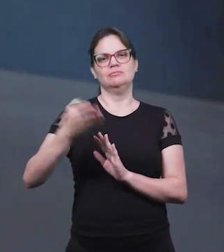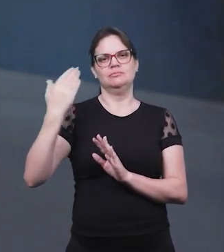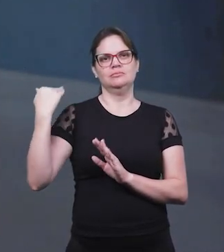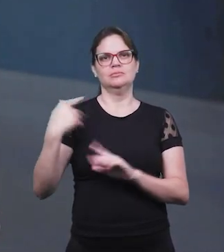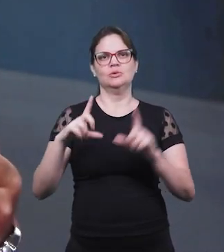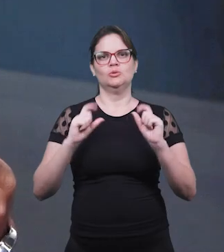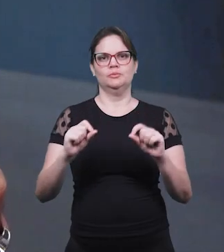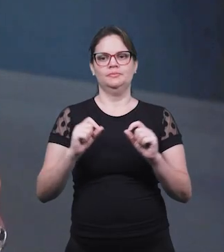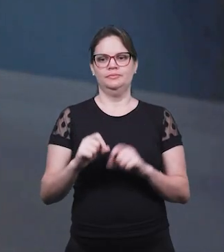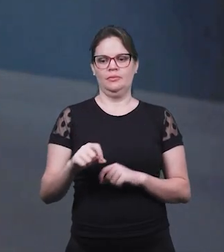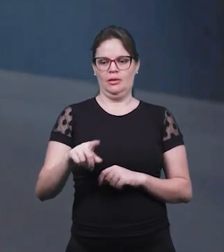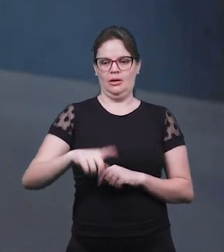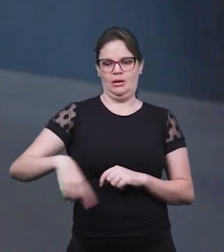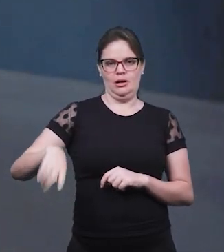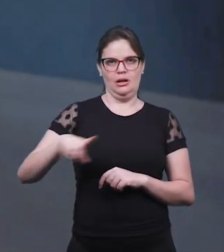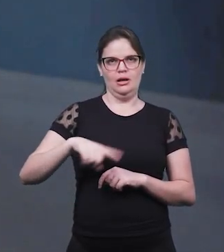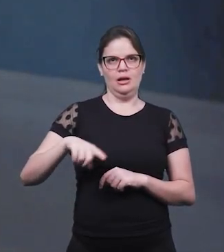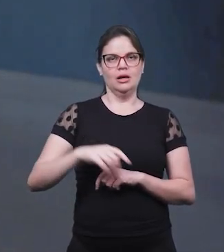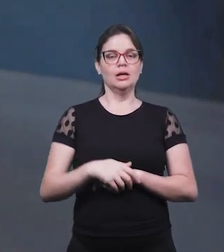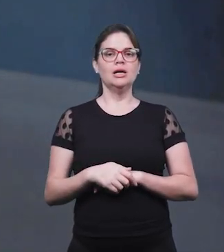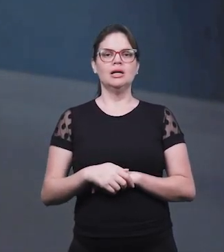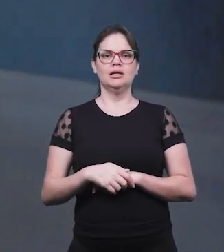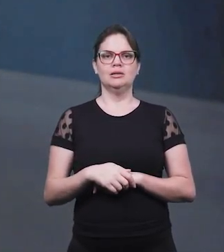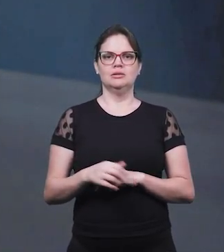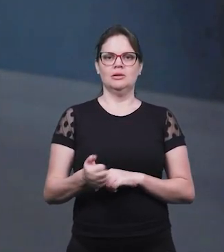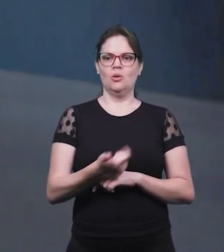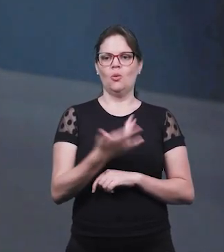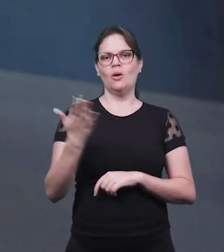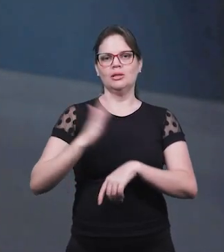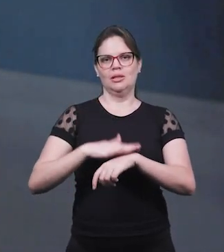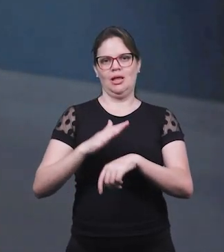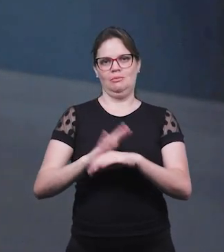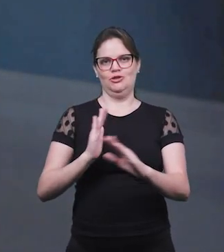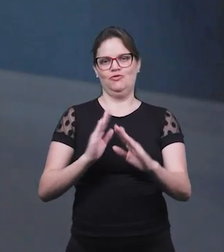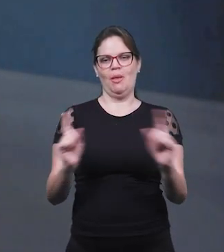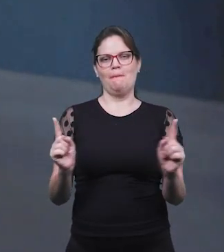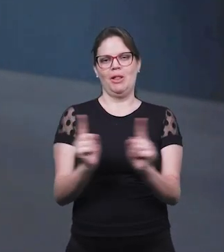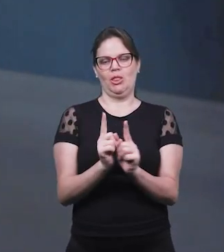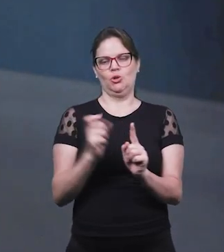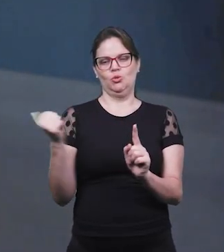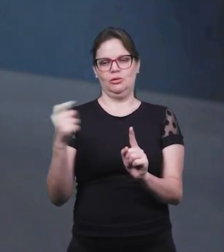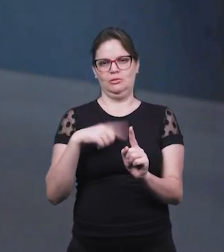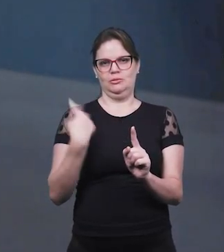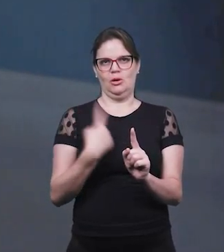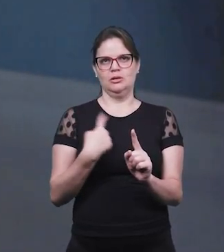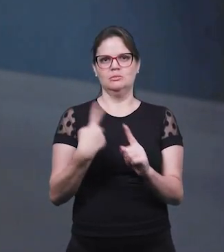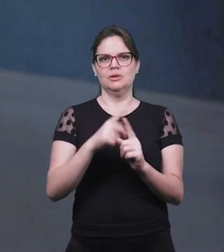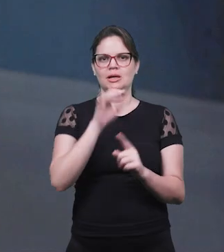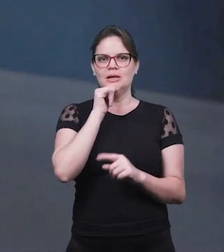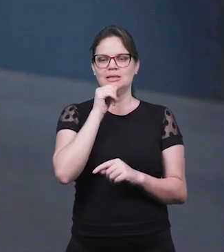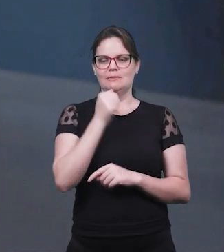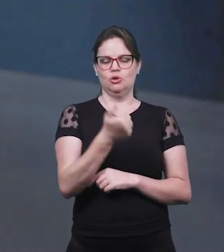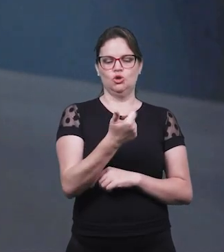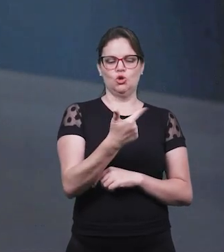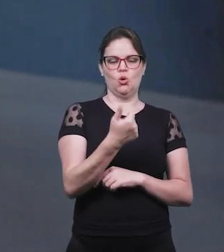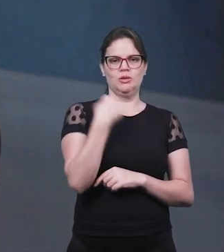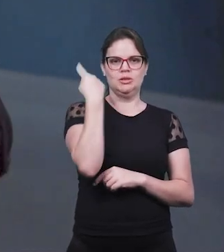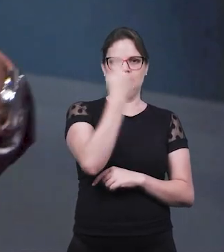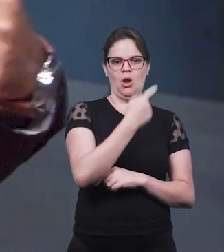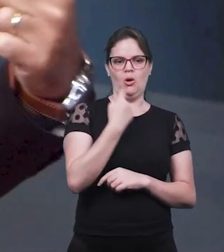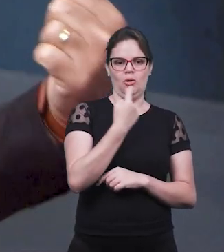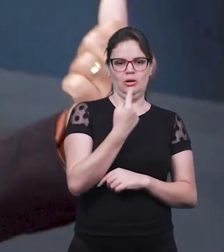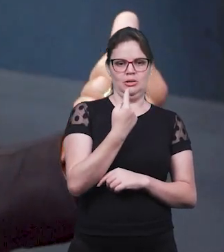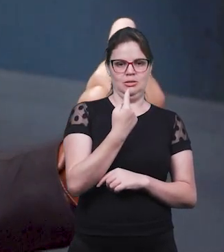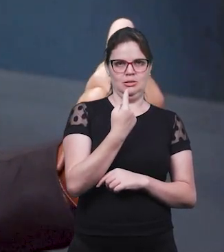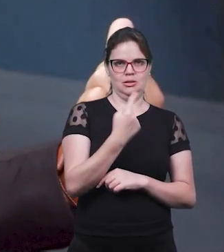o relógio biológico deles é muito mais acelerado, ao ponto de que a cada 12 horas nossa corresponde a